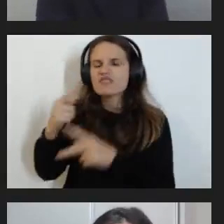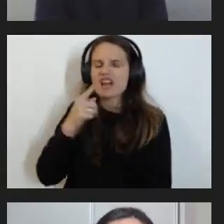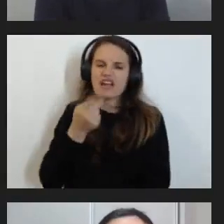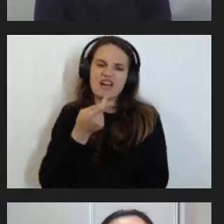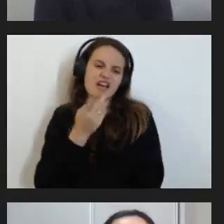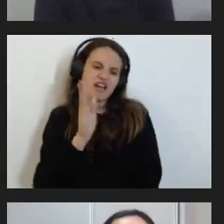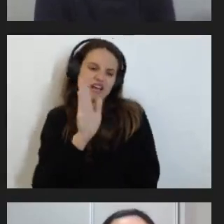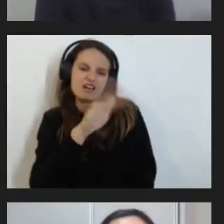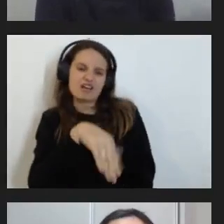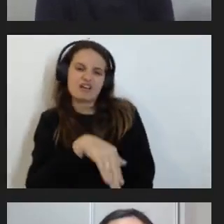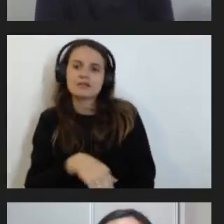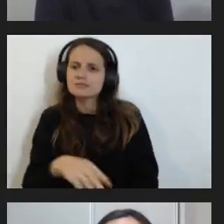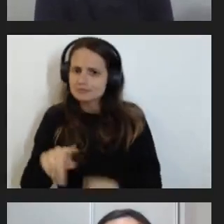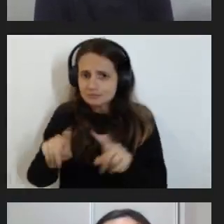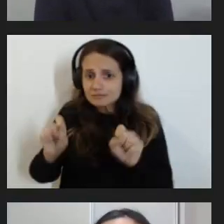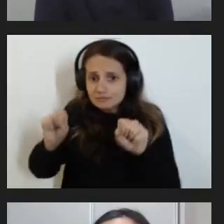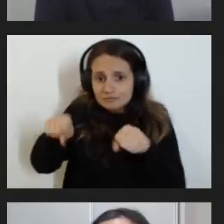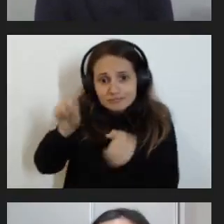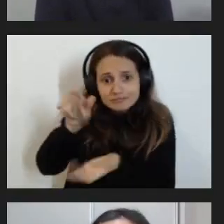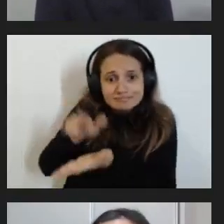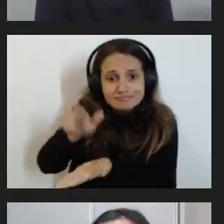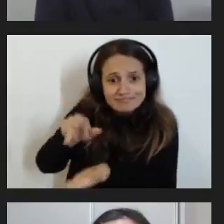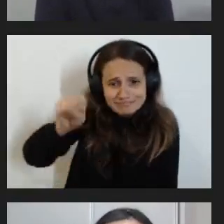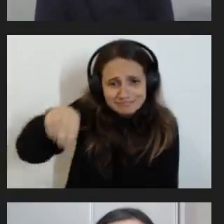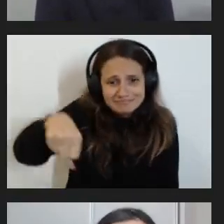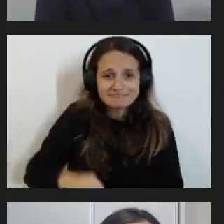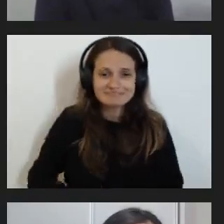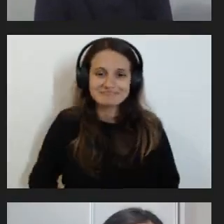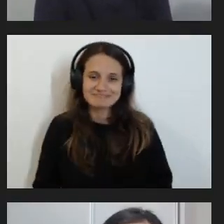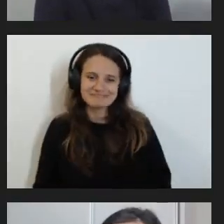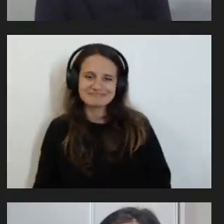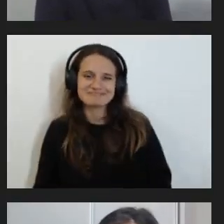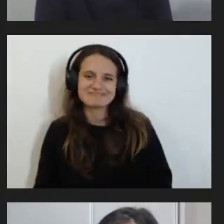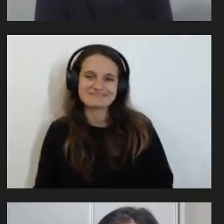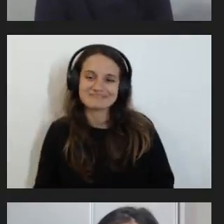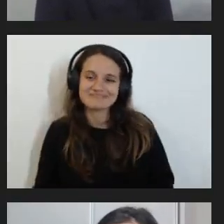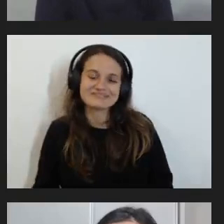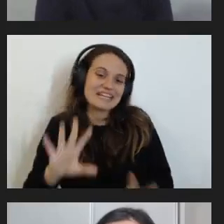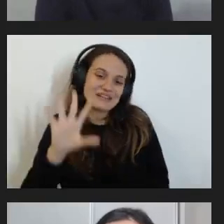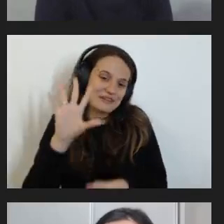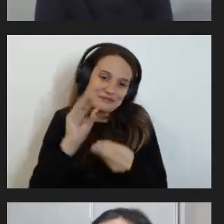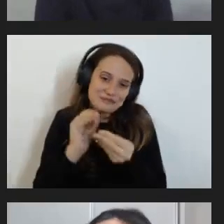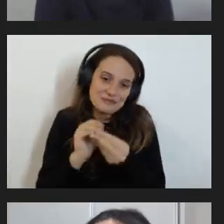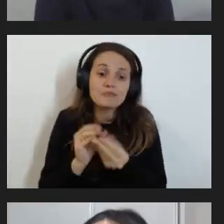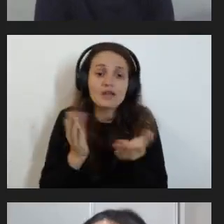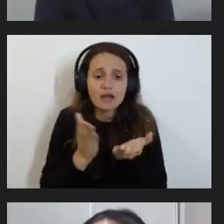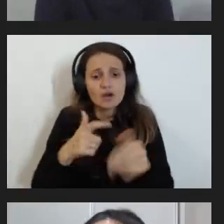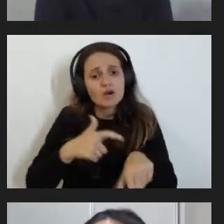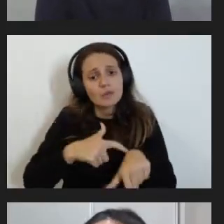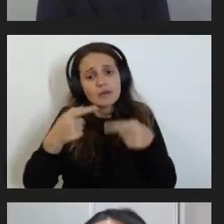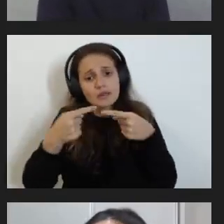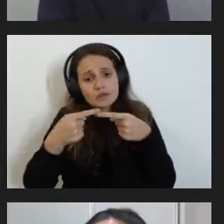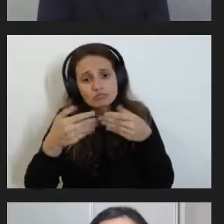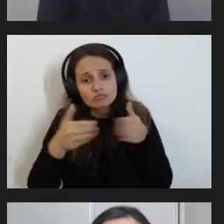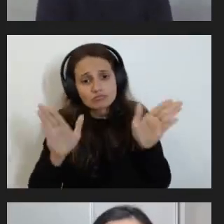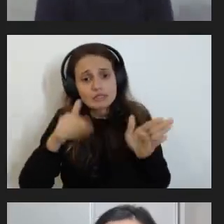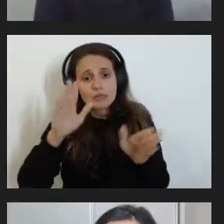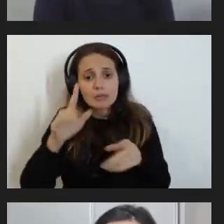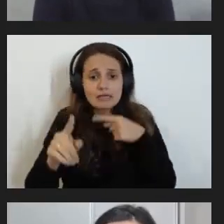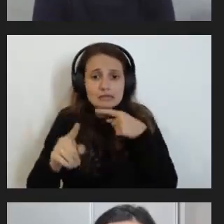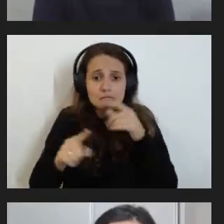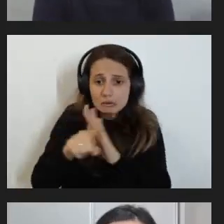casa. É, mas, enfim, a gente está aberto aqui a perguntas, Ana. Eu só tenho